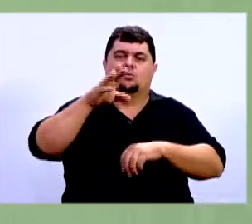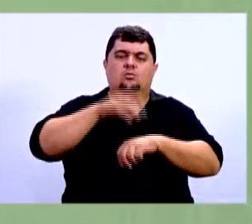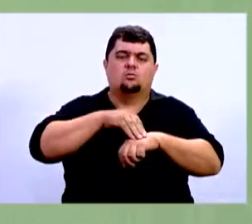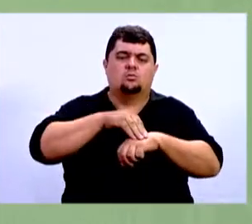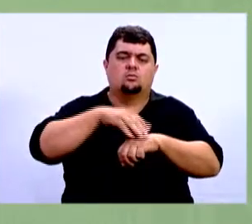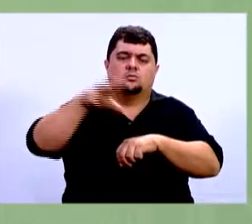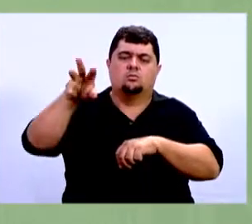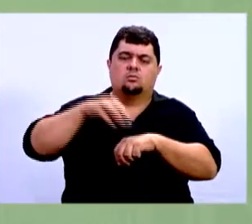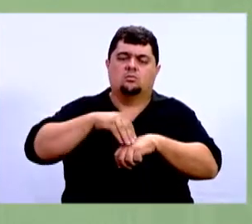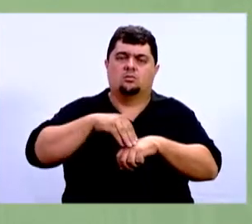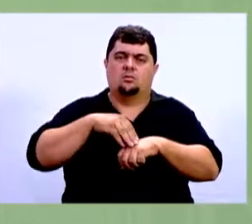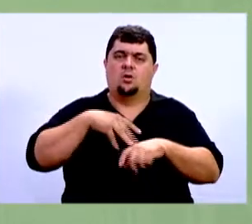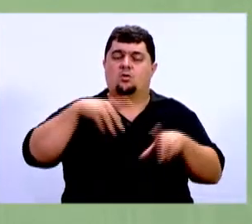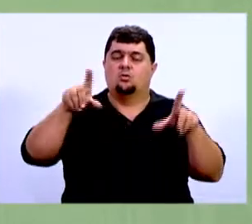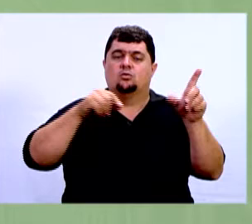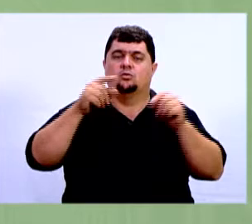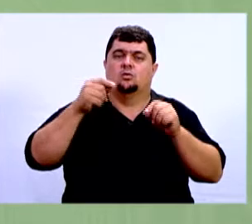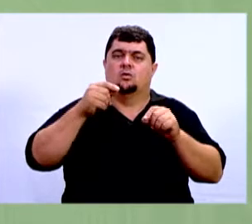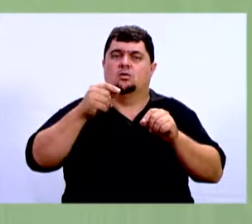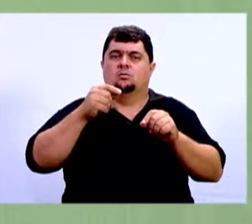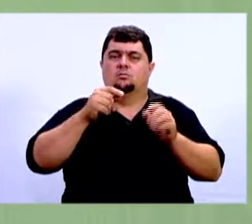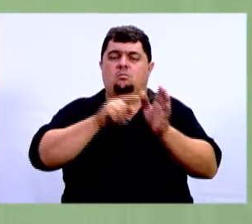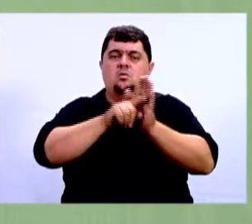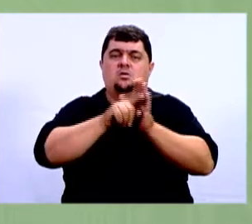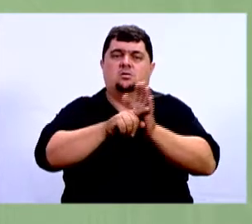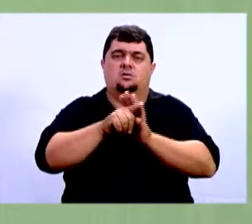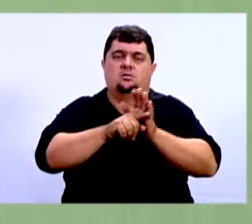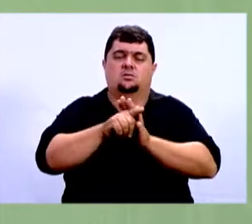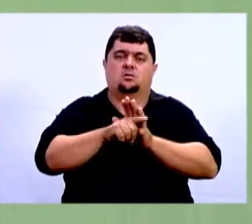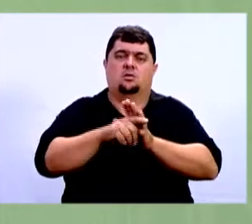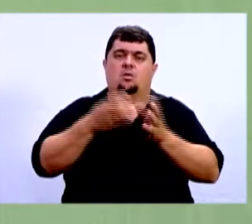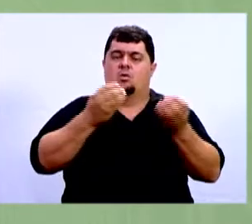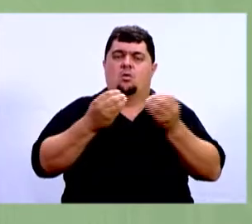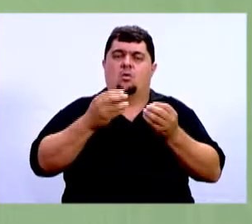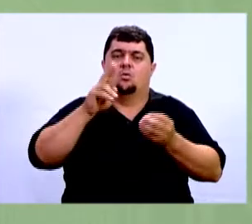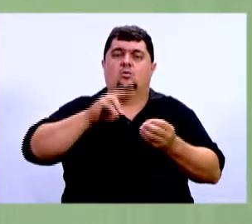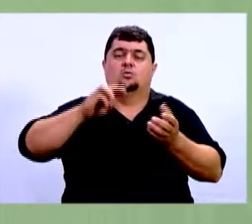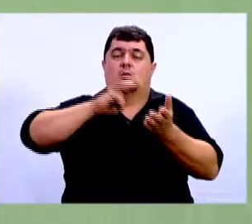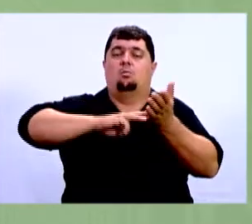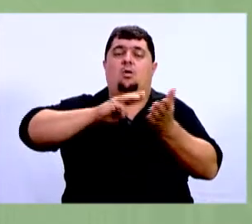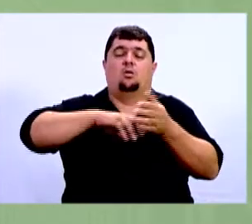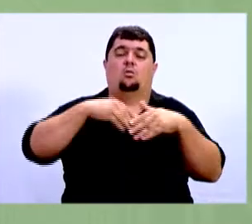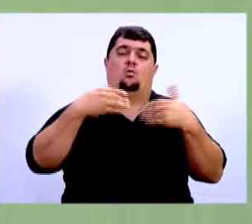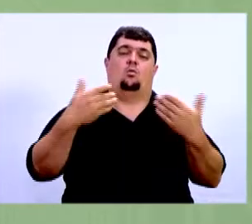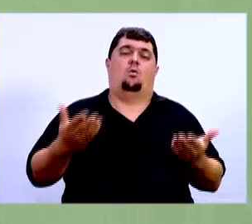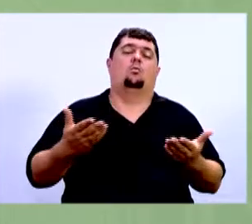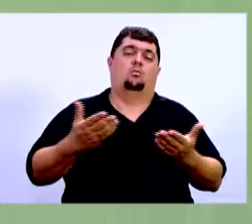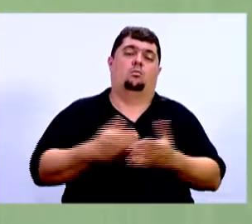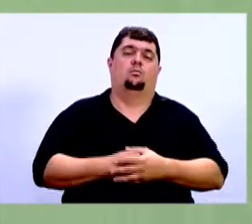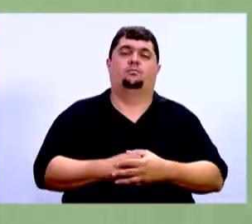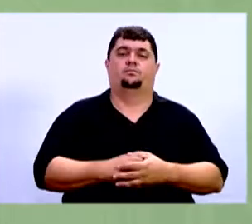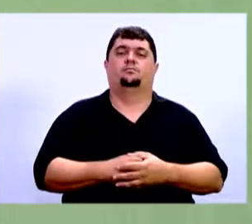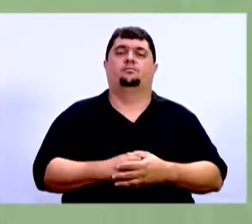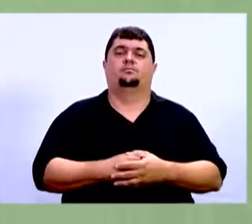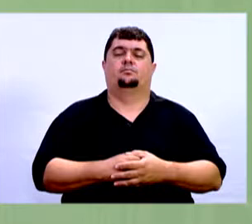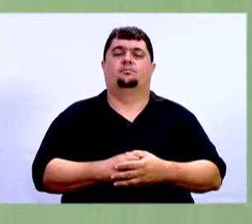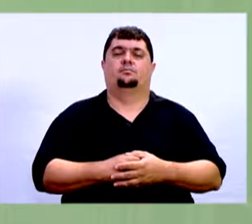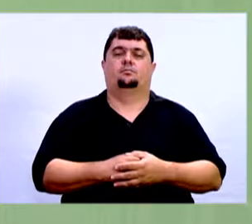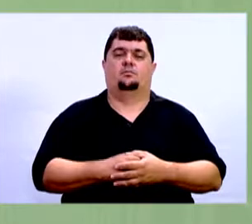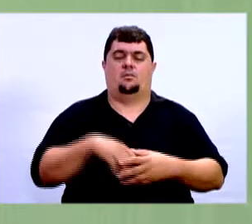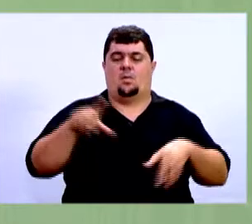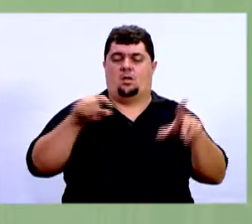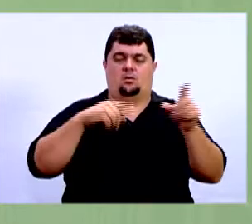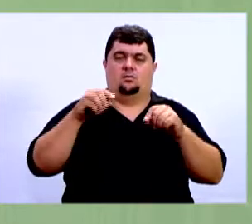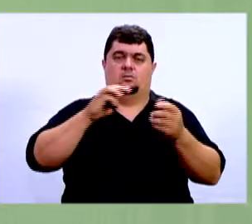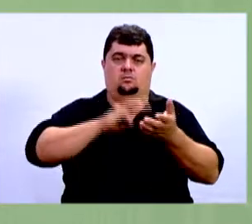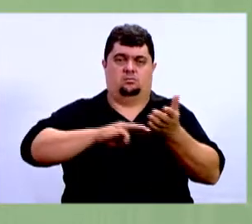então a sua pesquisa, quais são ou qual é o método que você vai definir. Ao fazer essa definição